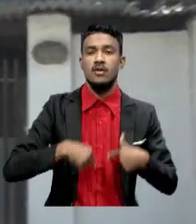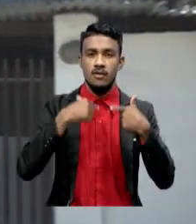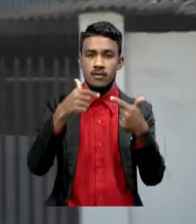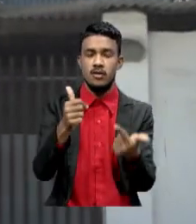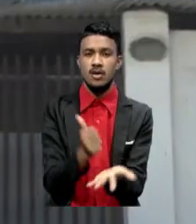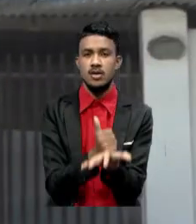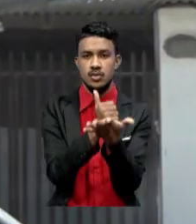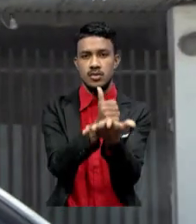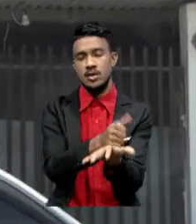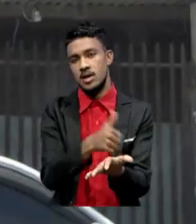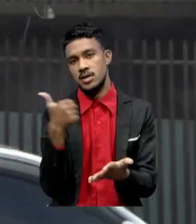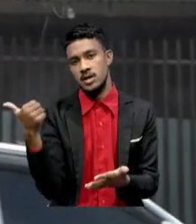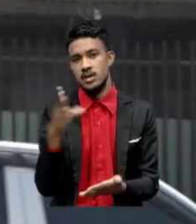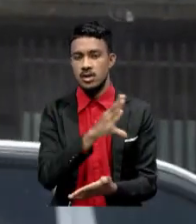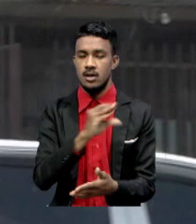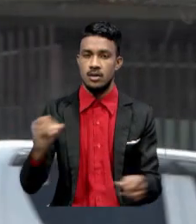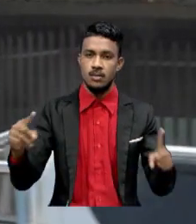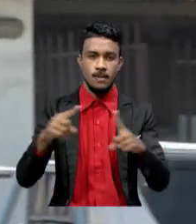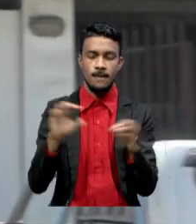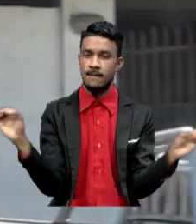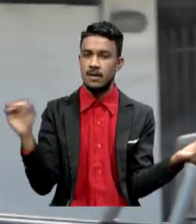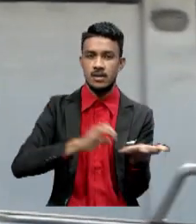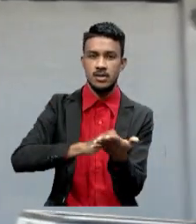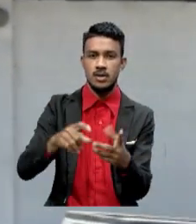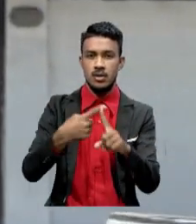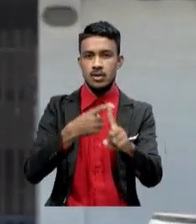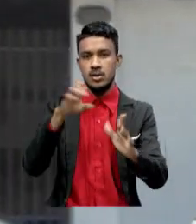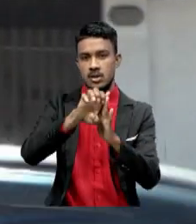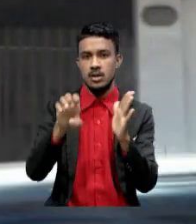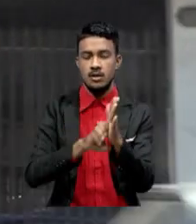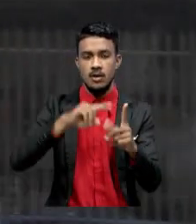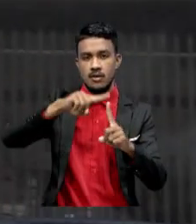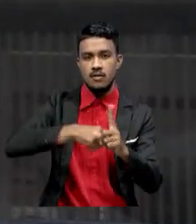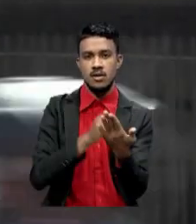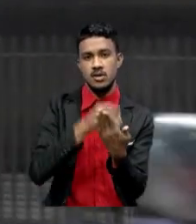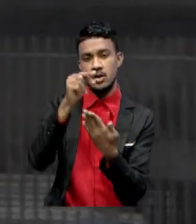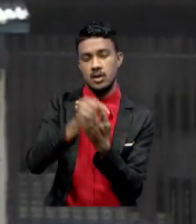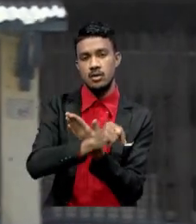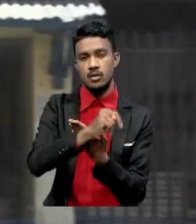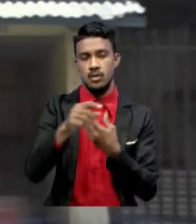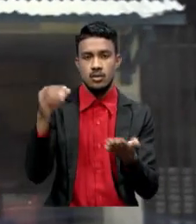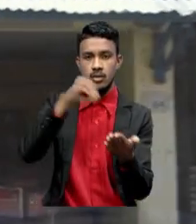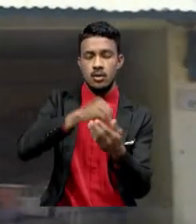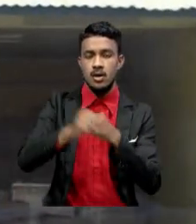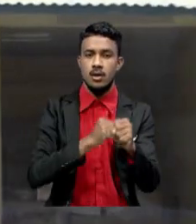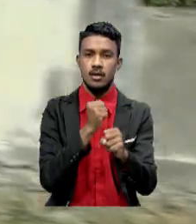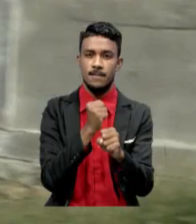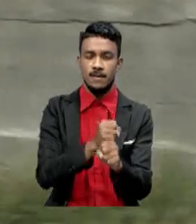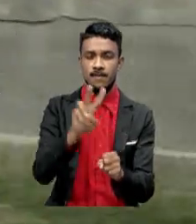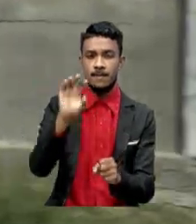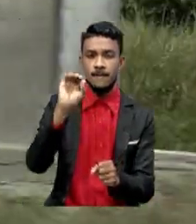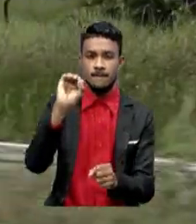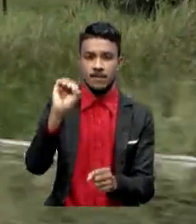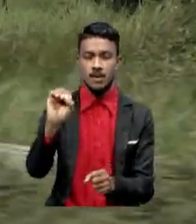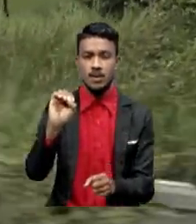ba empresa seluk sem conhecimento husi estado. Husi fulan janeiro tu agosto tinan rihun rua rua nulu racing rua ne